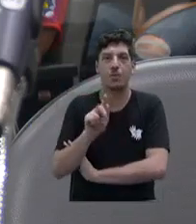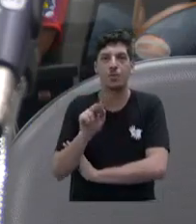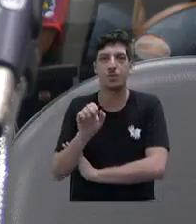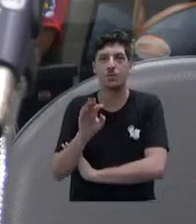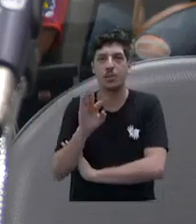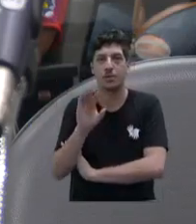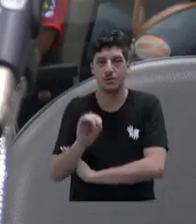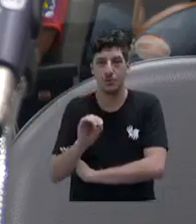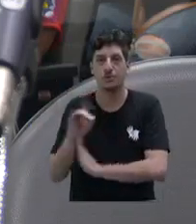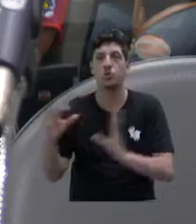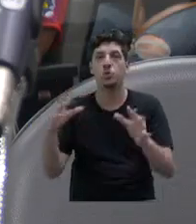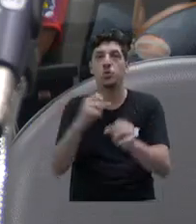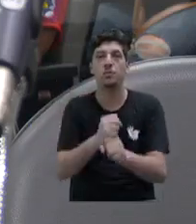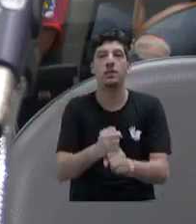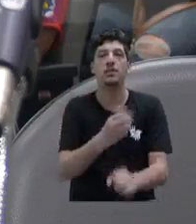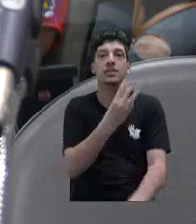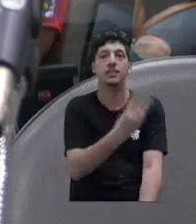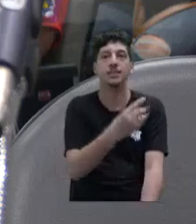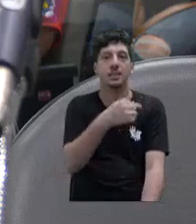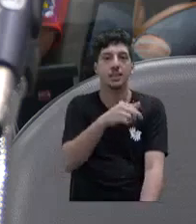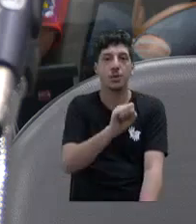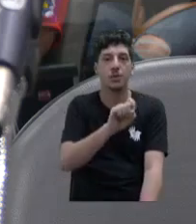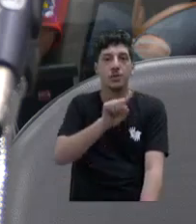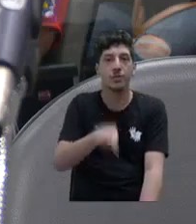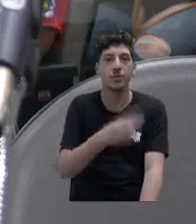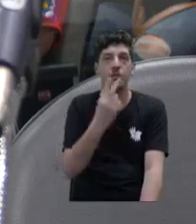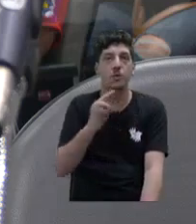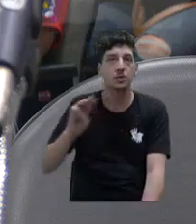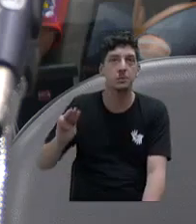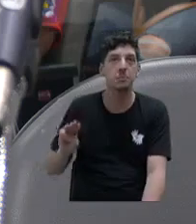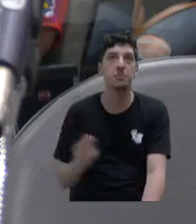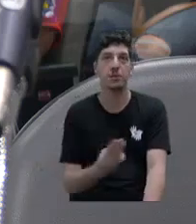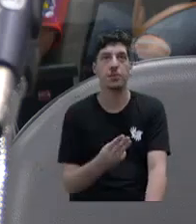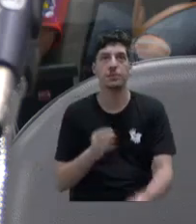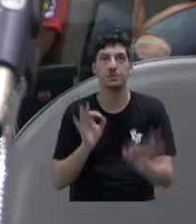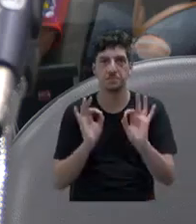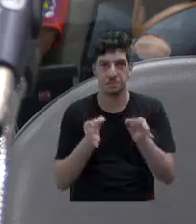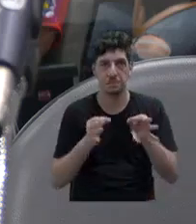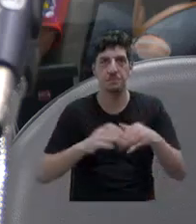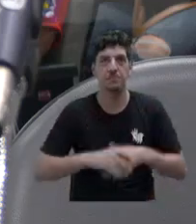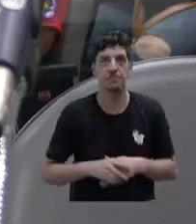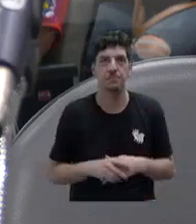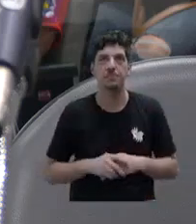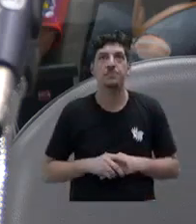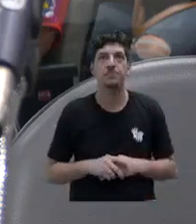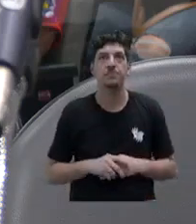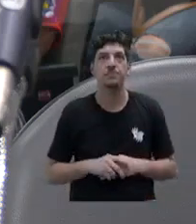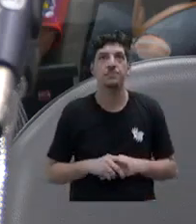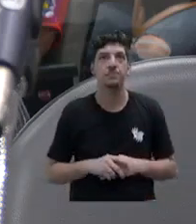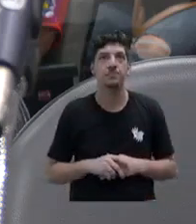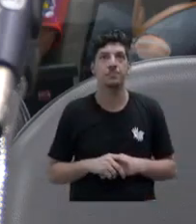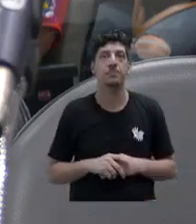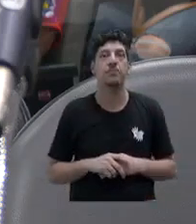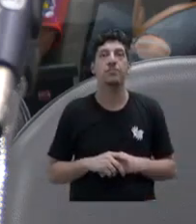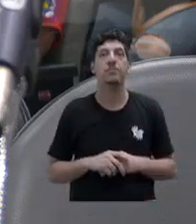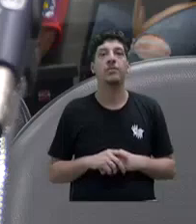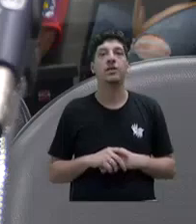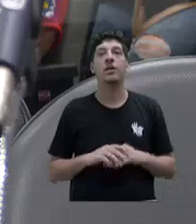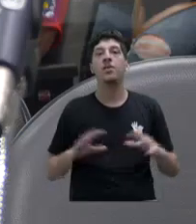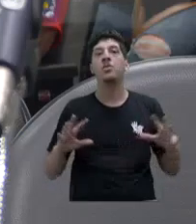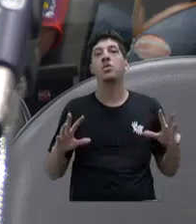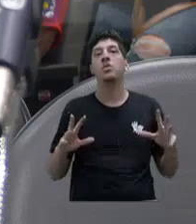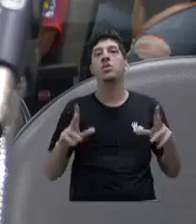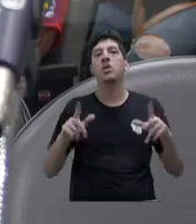Ao todo, 378,2 milhões, né? Contra todos que queriam o